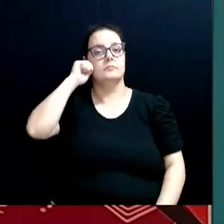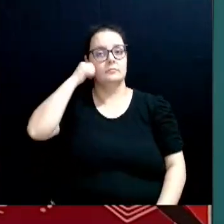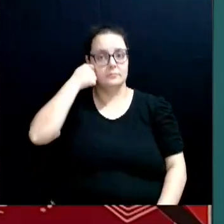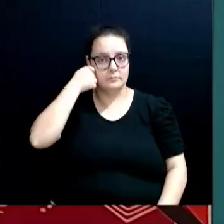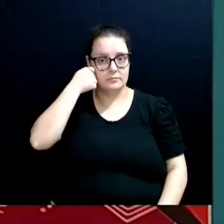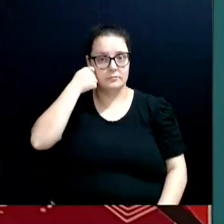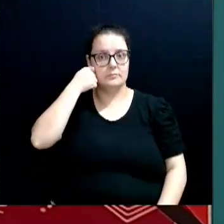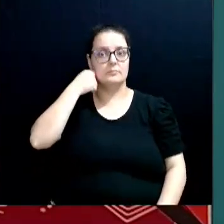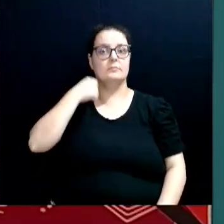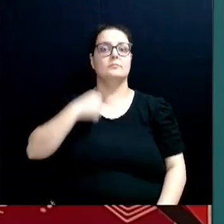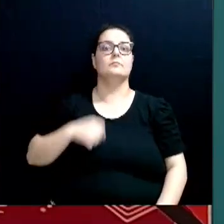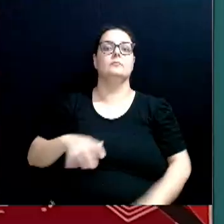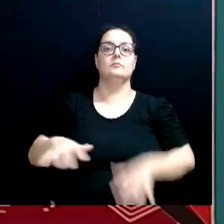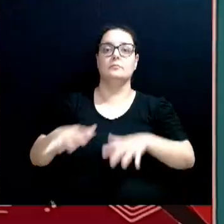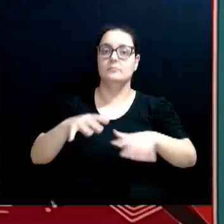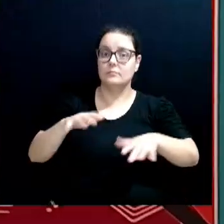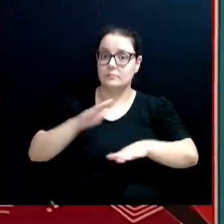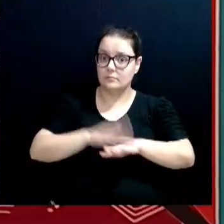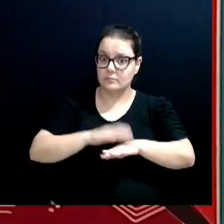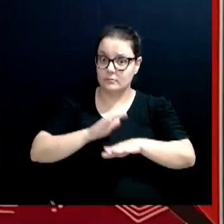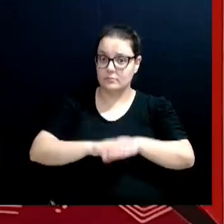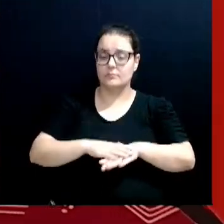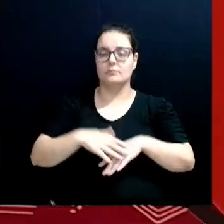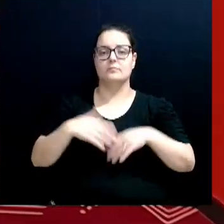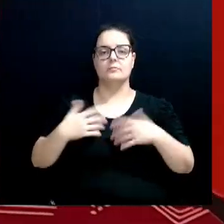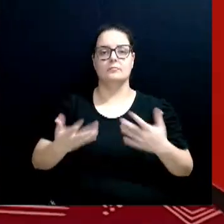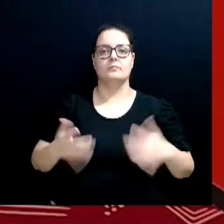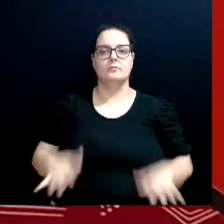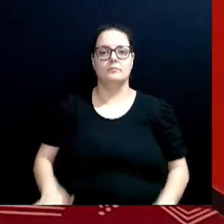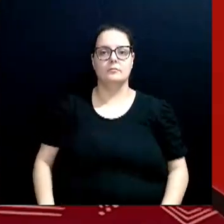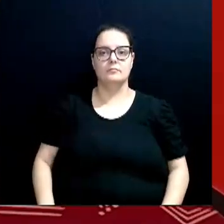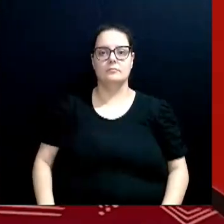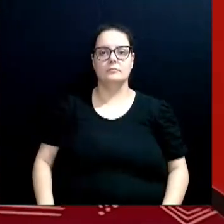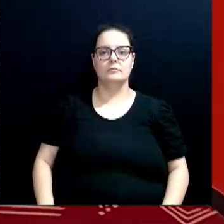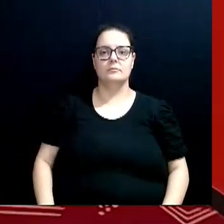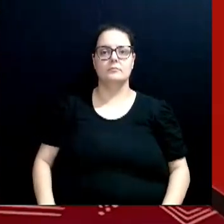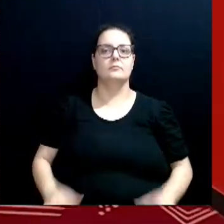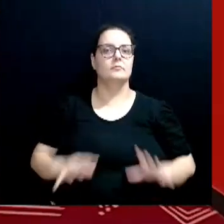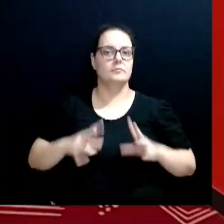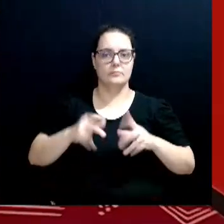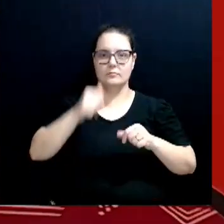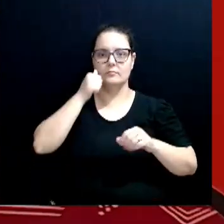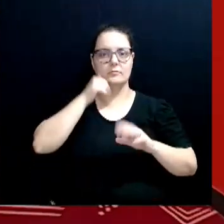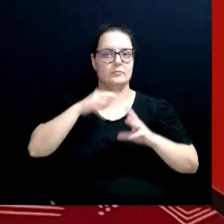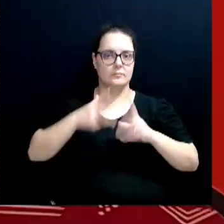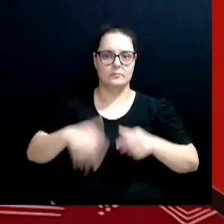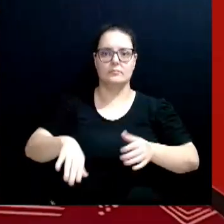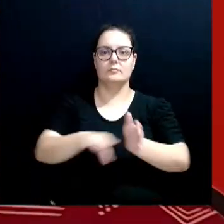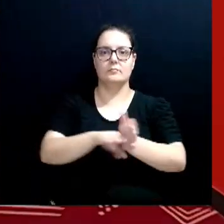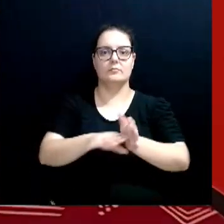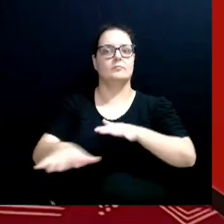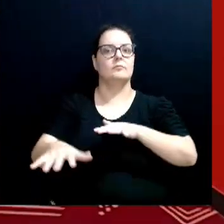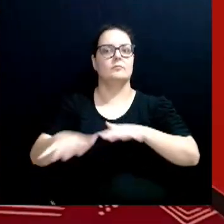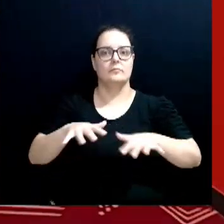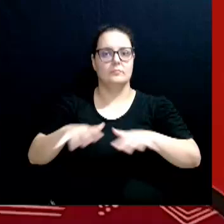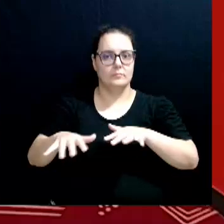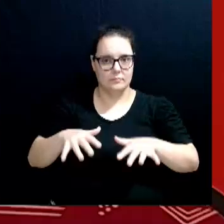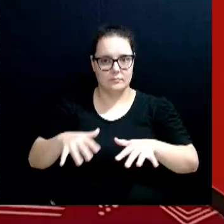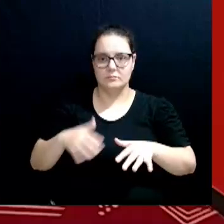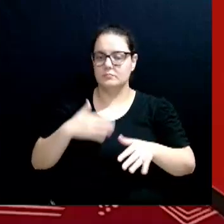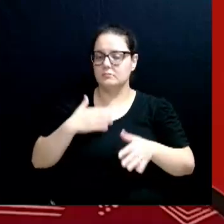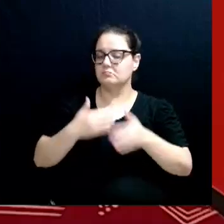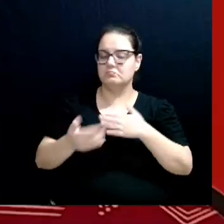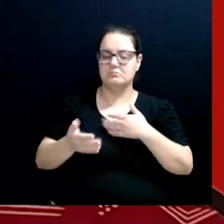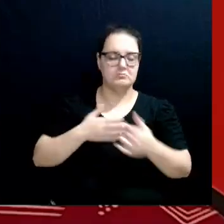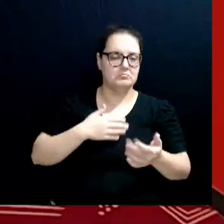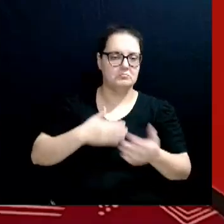em ação. E todos e todas que chegam ao movimento, independente da cor de